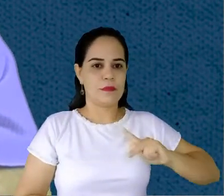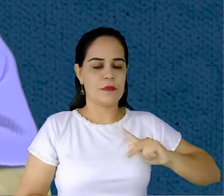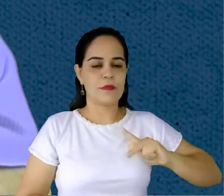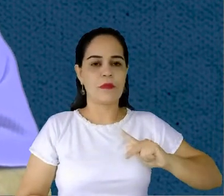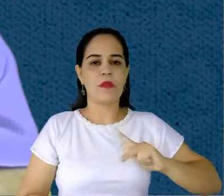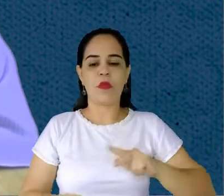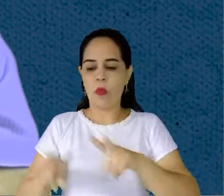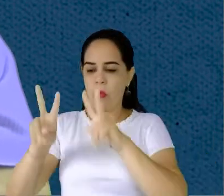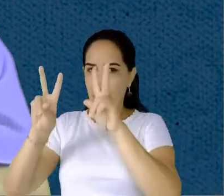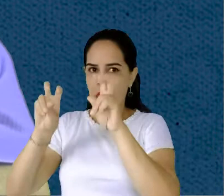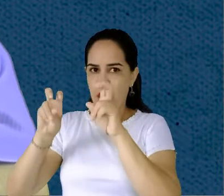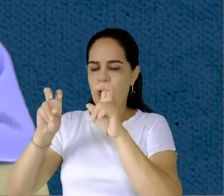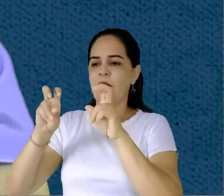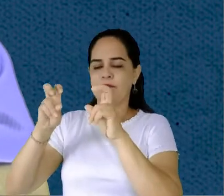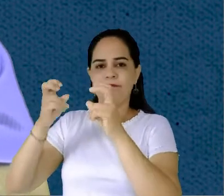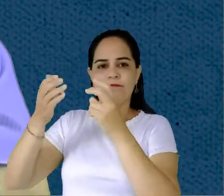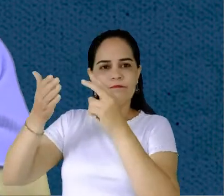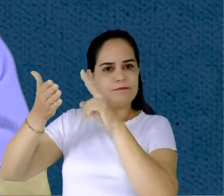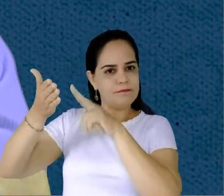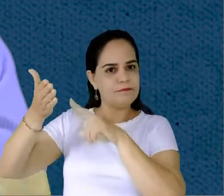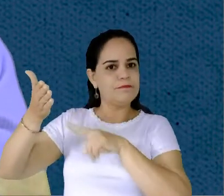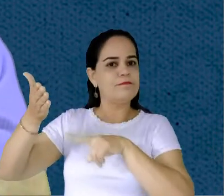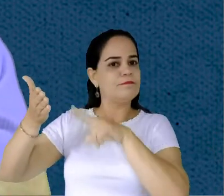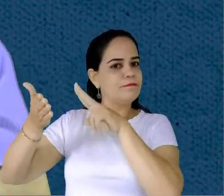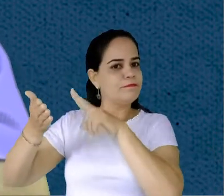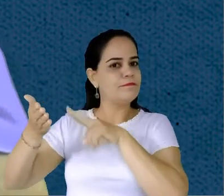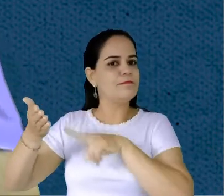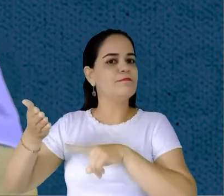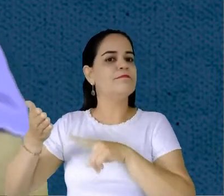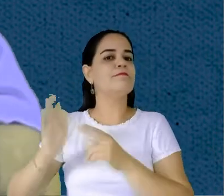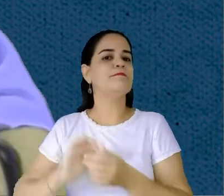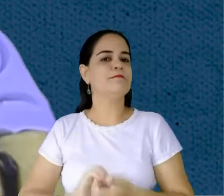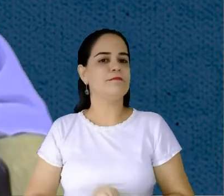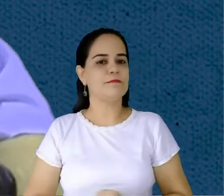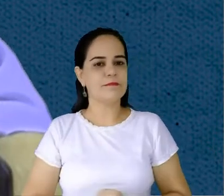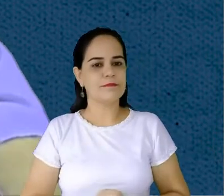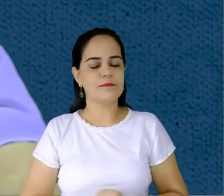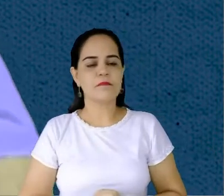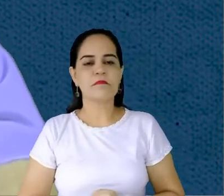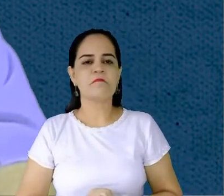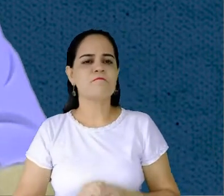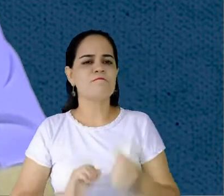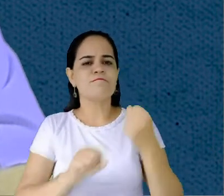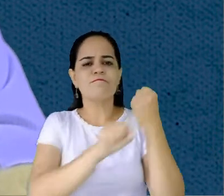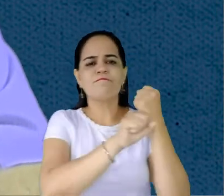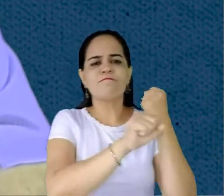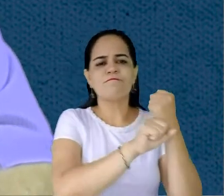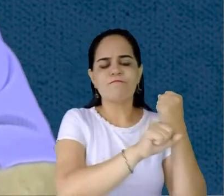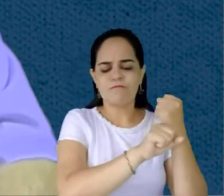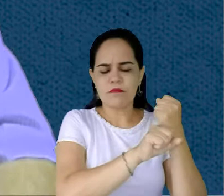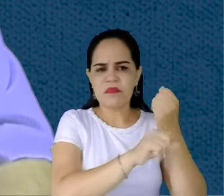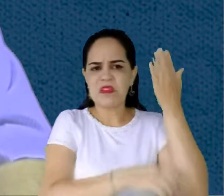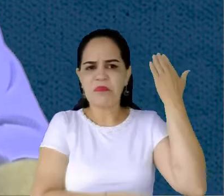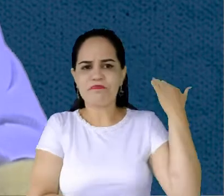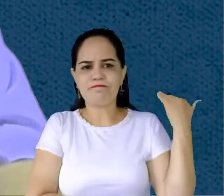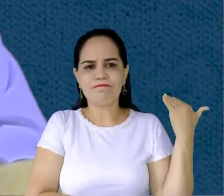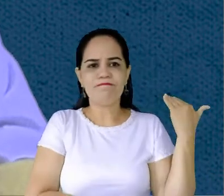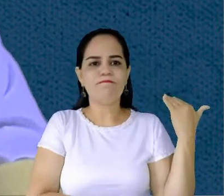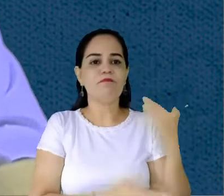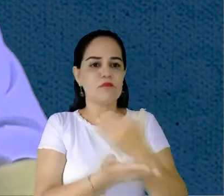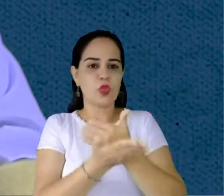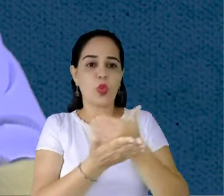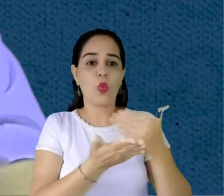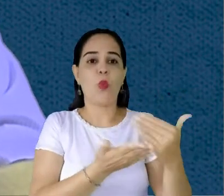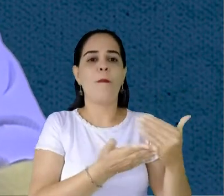Atos dos Apóstolos. Vamos ver o que os Atos dos Apóstolos nos contam sobre os primeiros anos